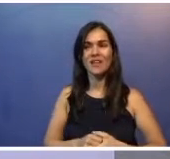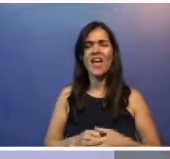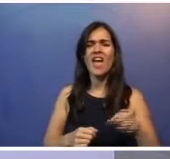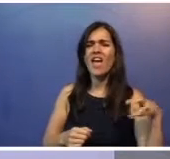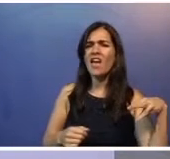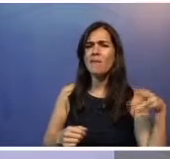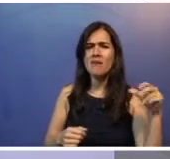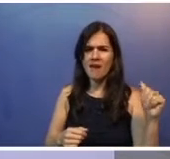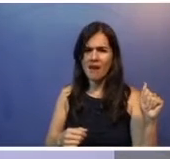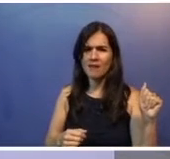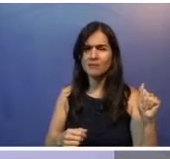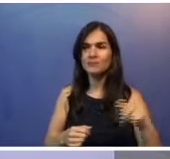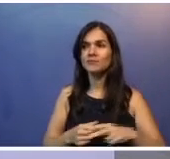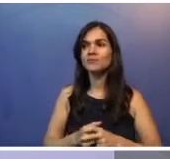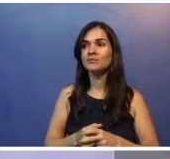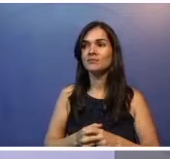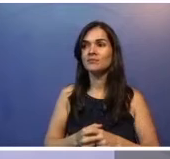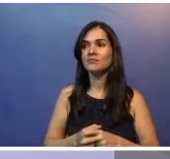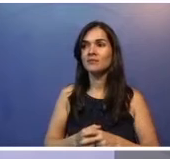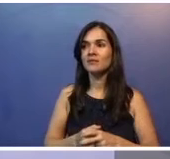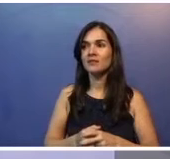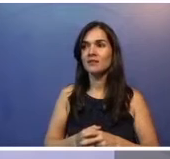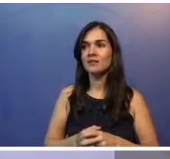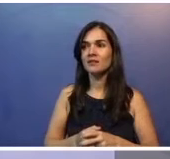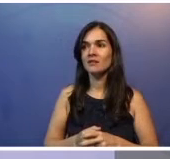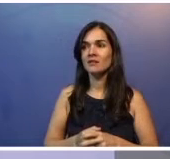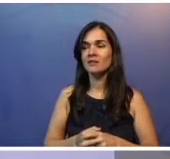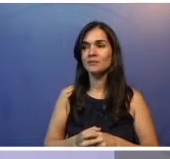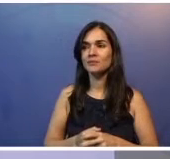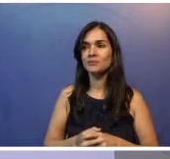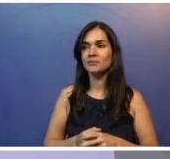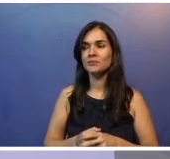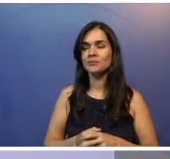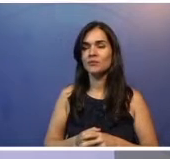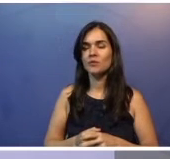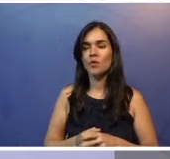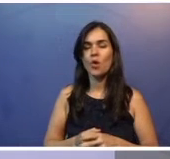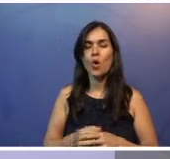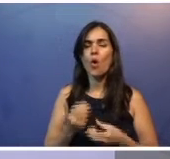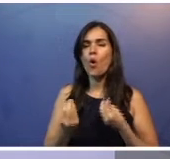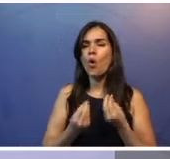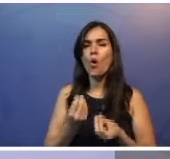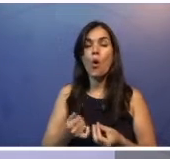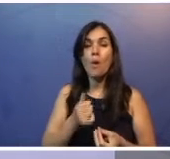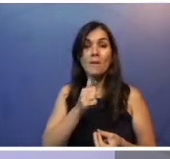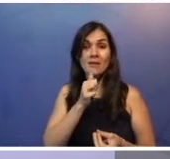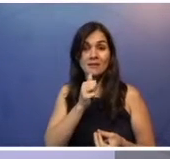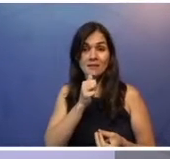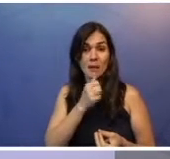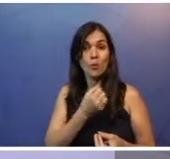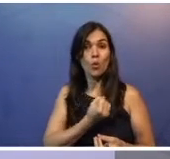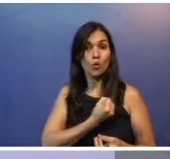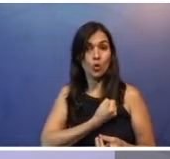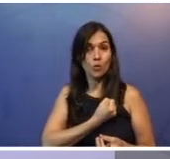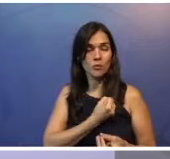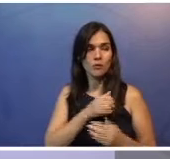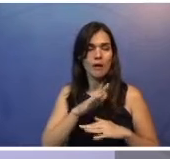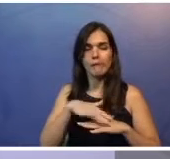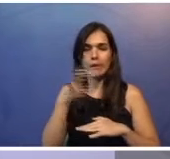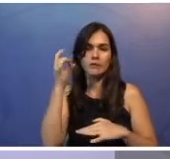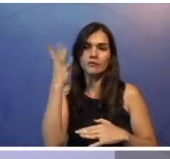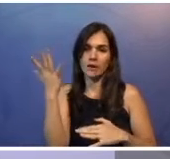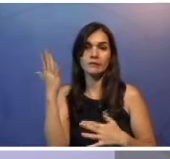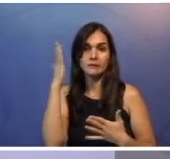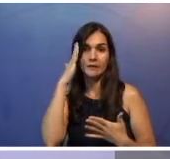m a média aritmética são os valores é que a quantidade com exemplo numérico fica muito mais fácil entender